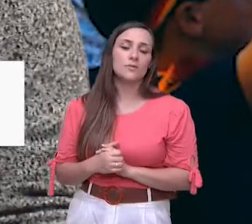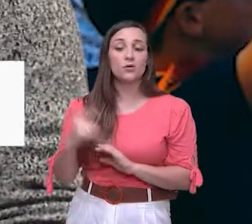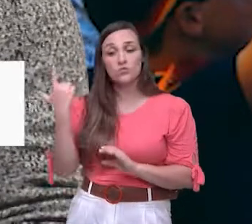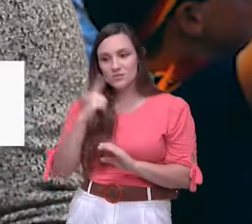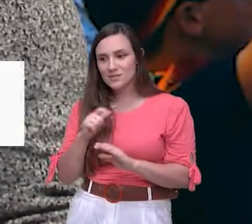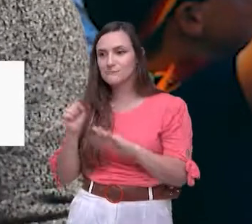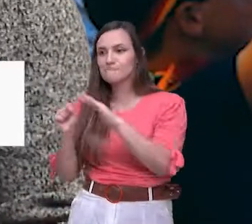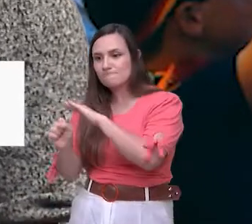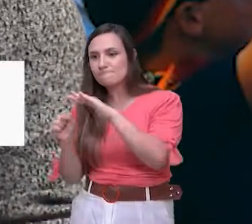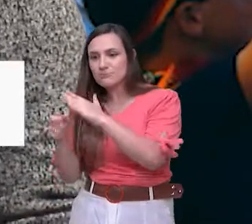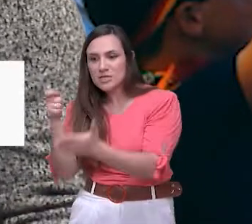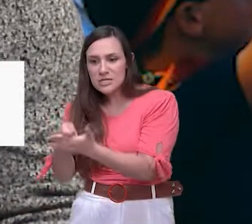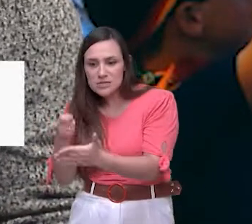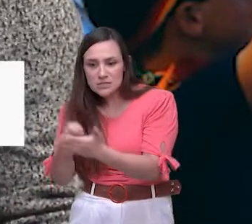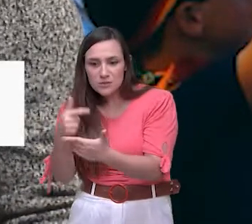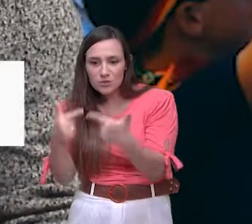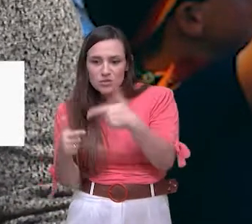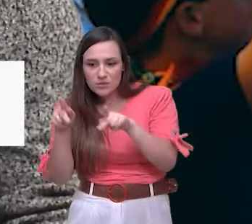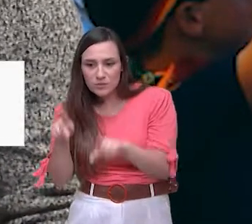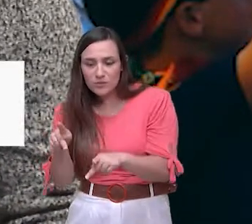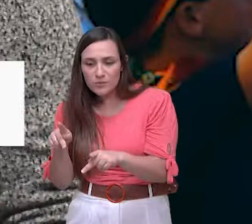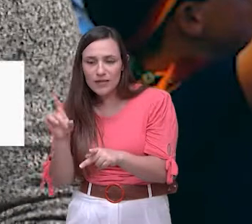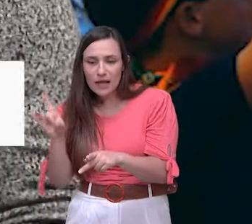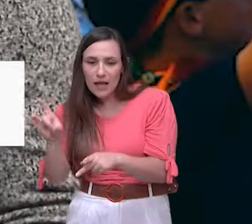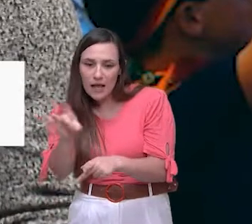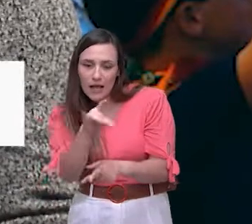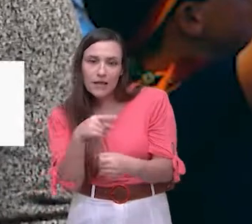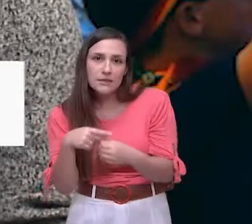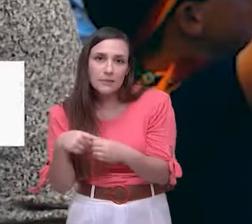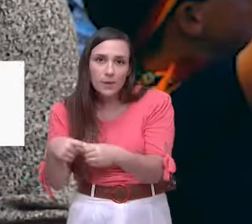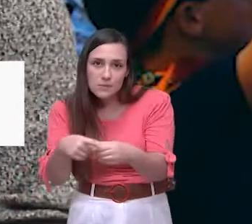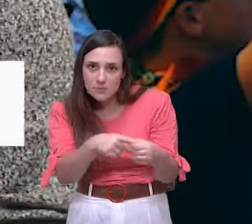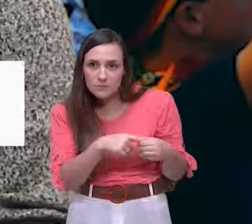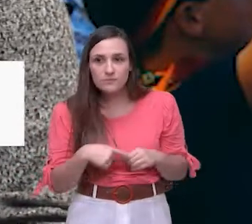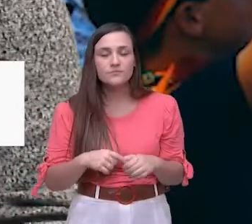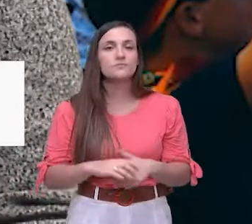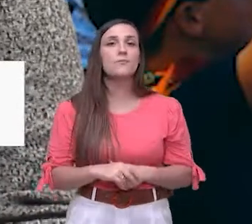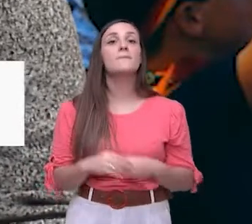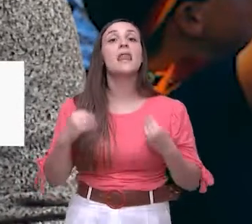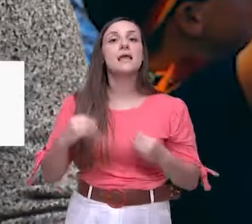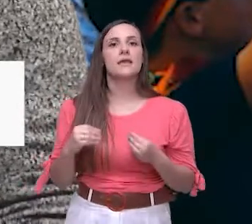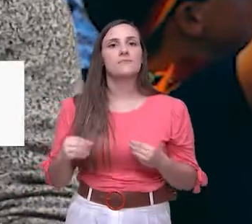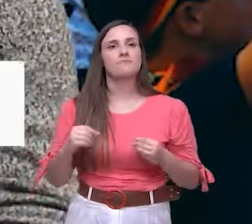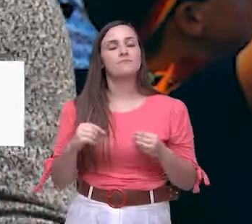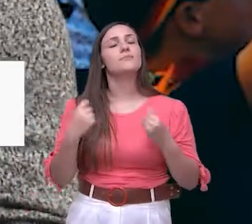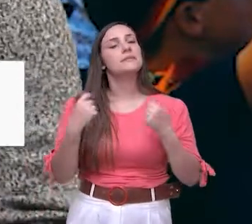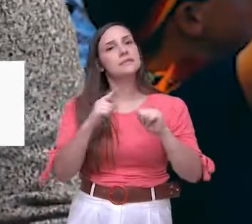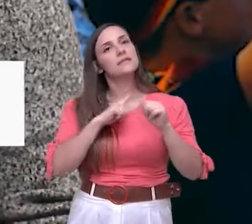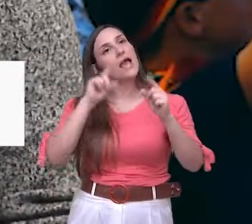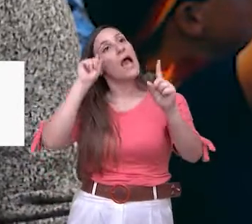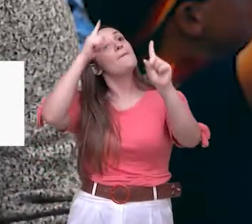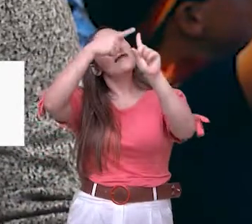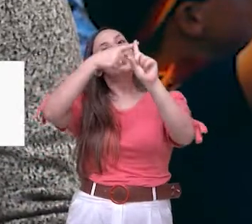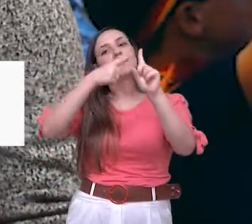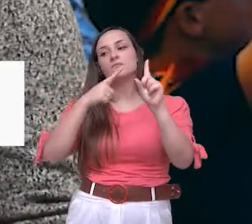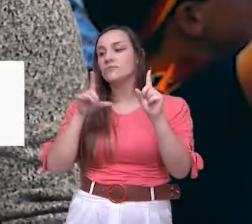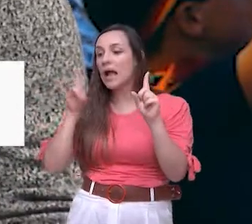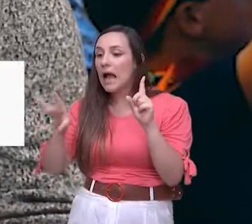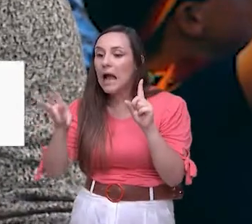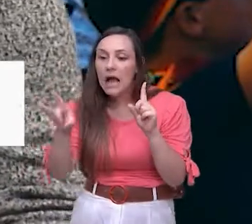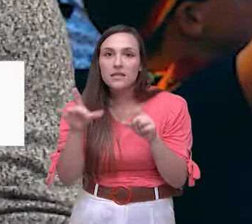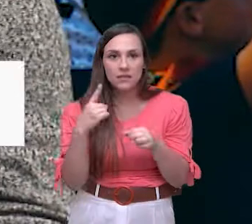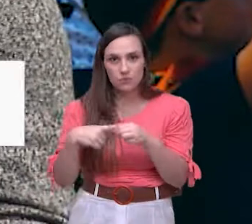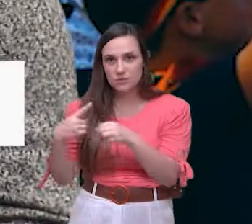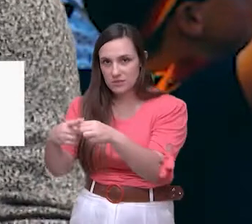que é um programa que Visa municipalizar as políticas públicas né trabalha de uma maneira